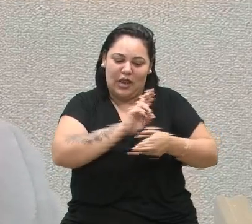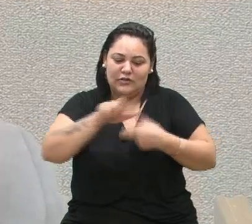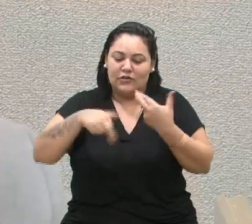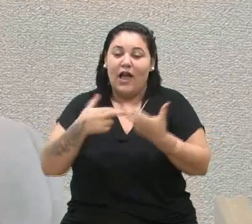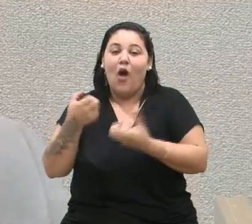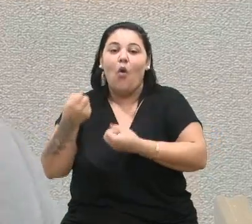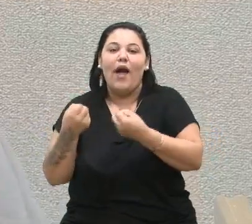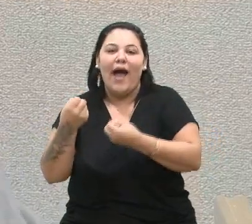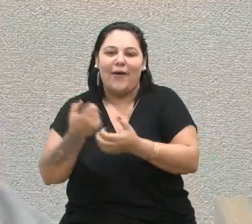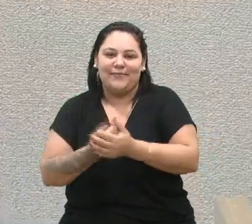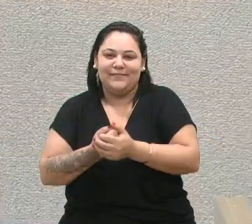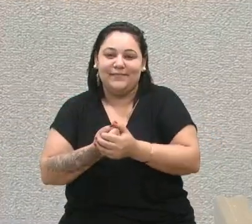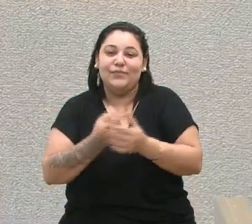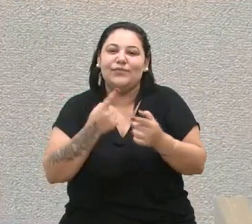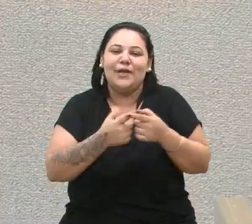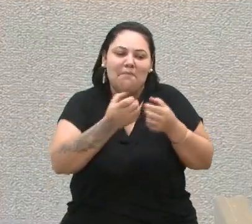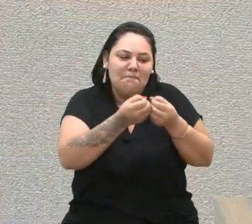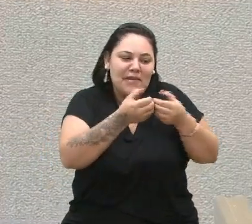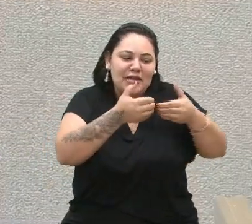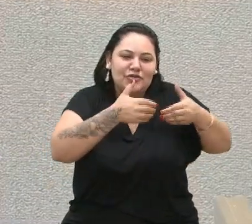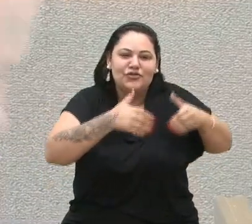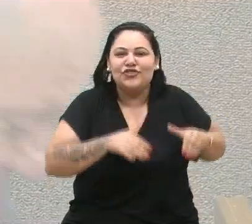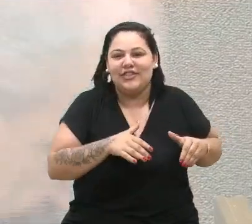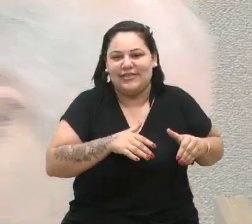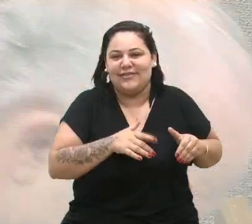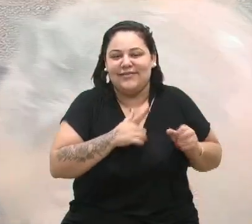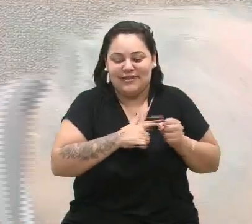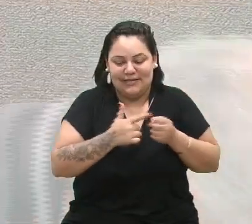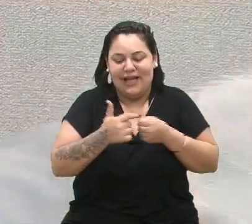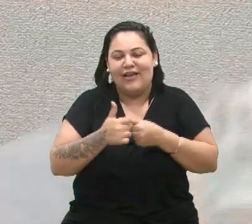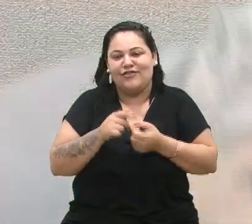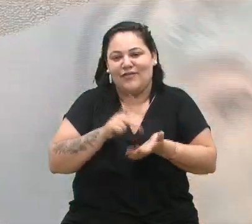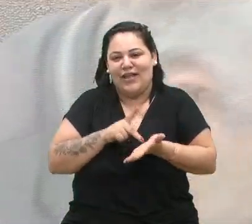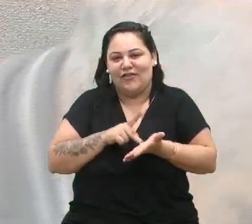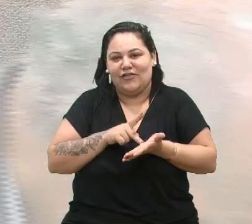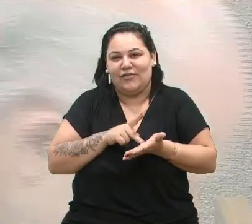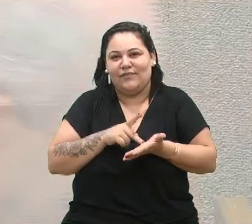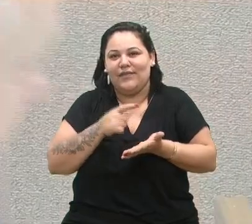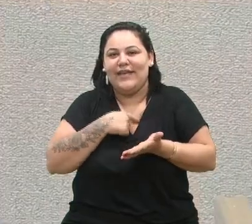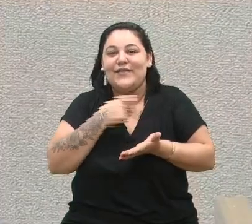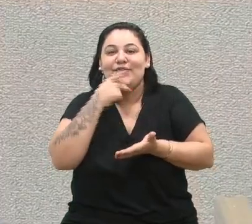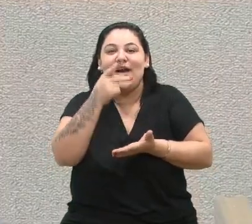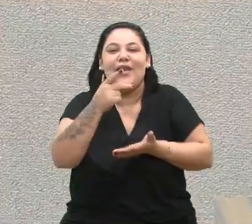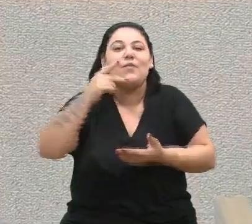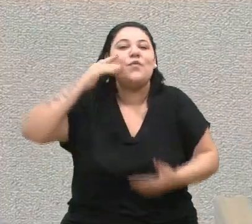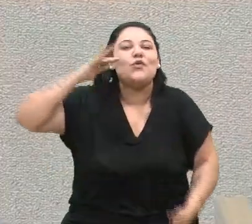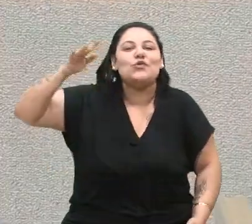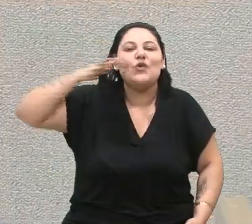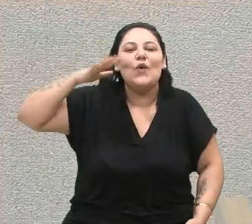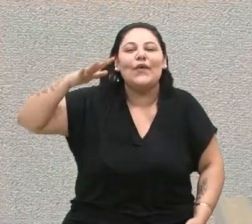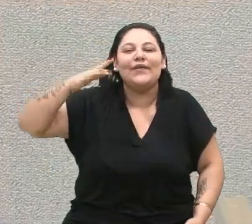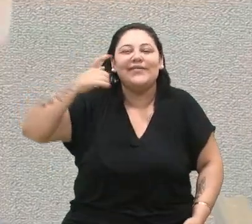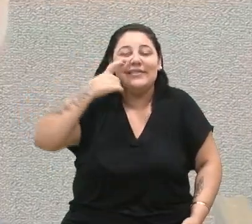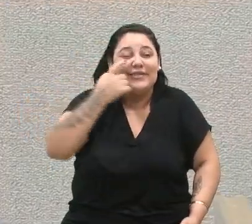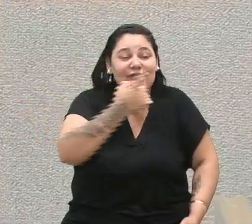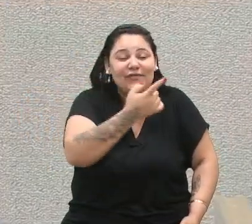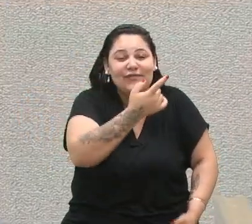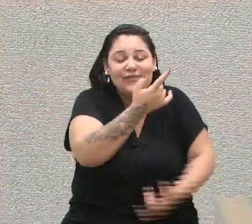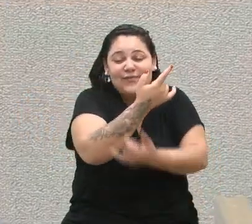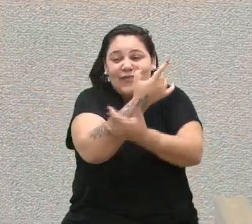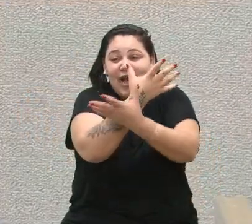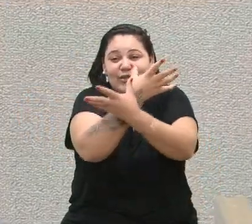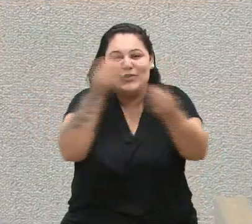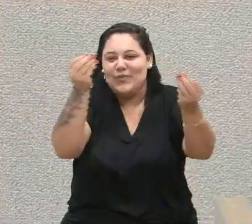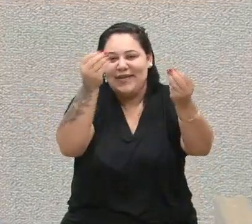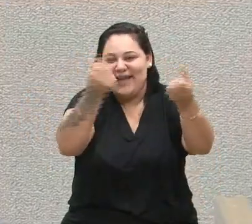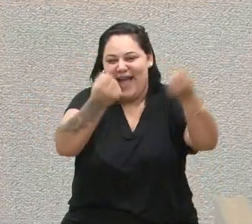tanto prejudicam a imagem da nossa cidade. Eu confesso que o meu sonho era não ver mais cabos nenhum. Né?